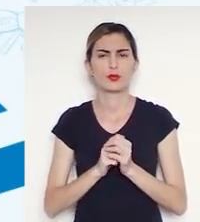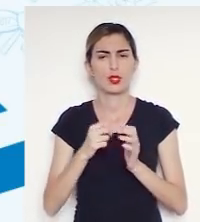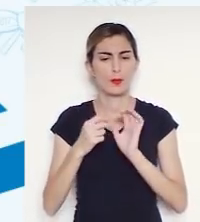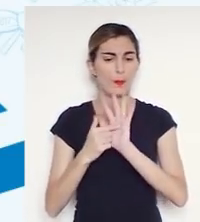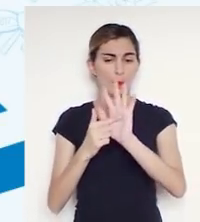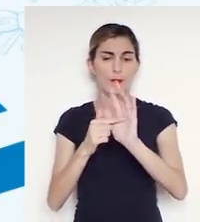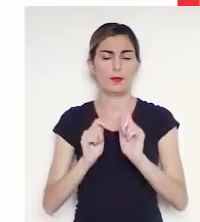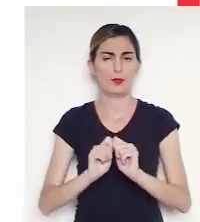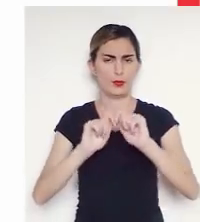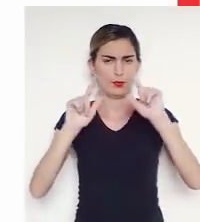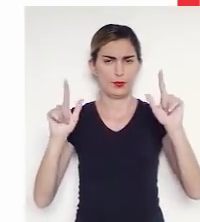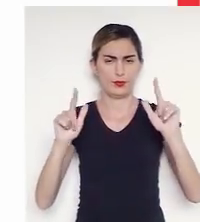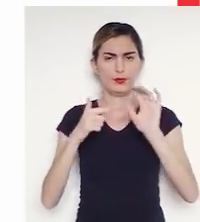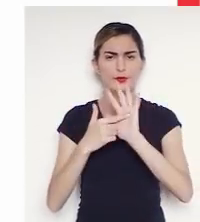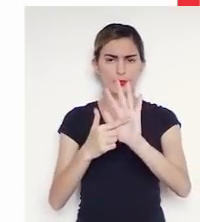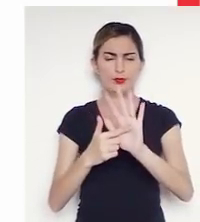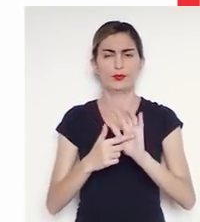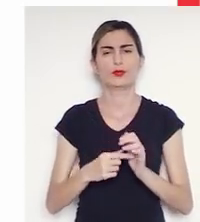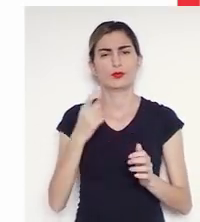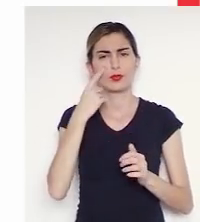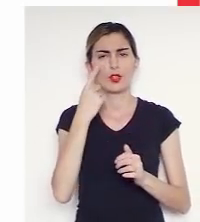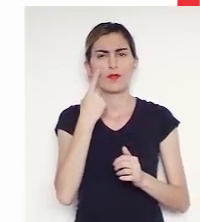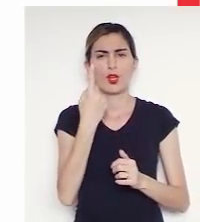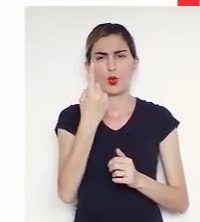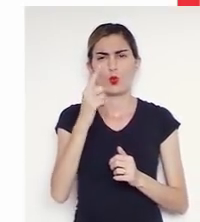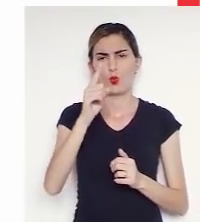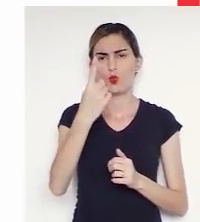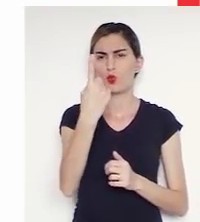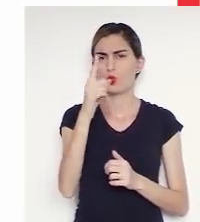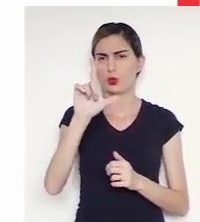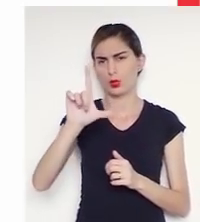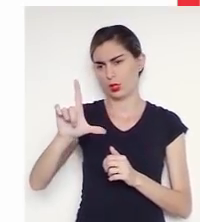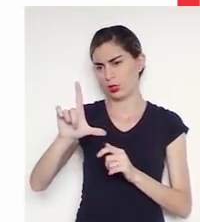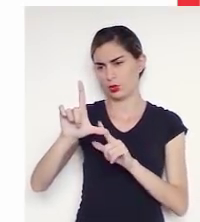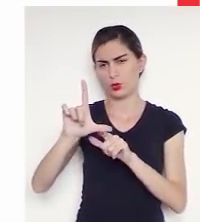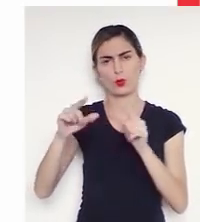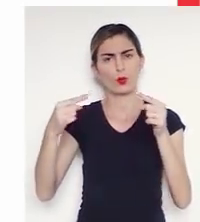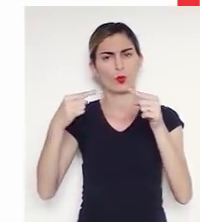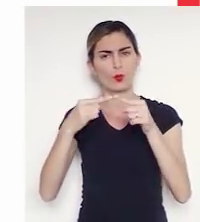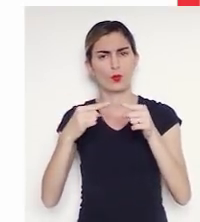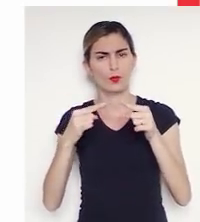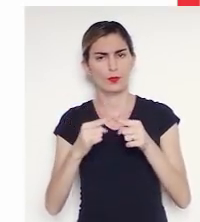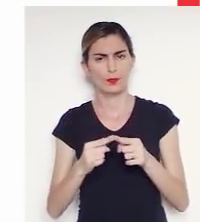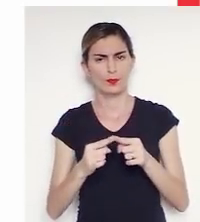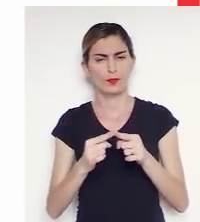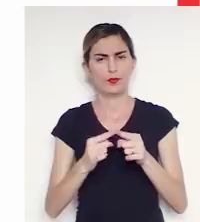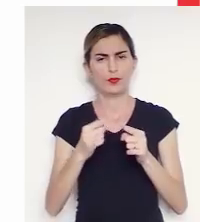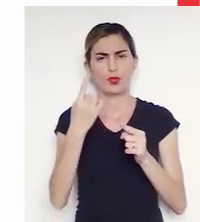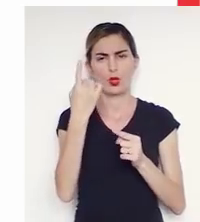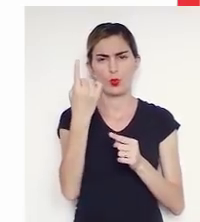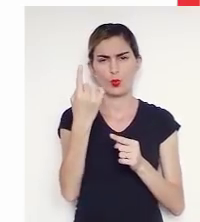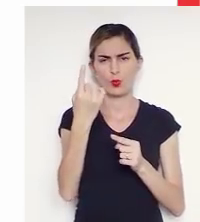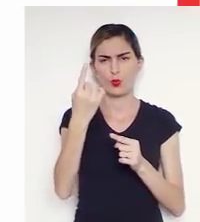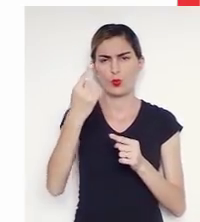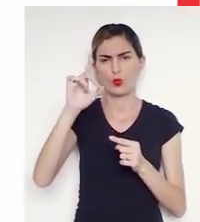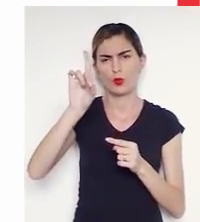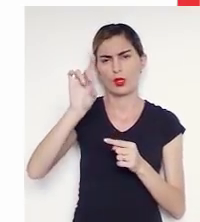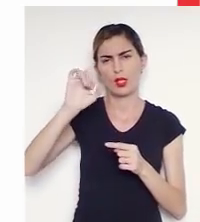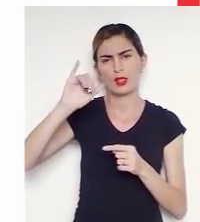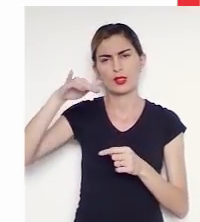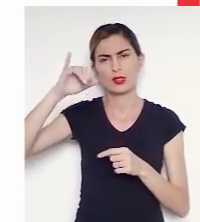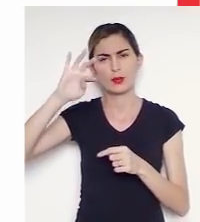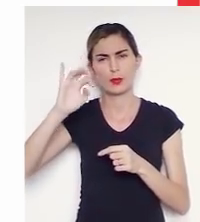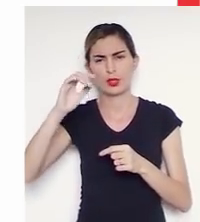como aparece aí na sua telinha. Veja que 1 litro corresponde a 1